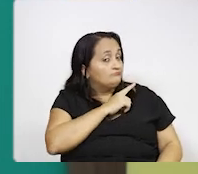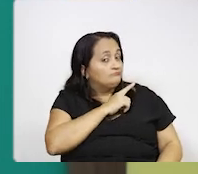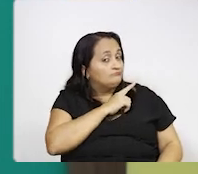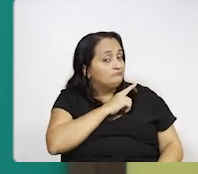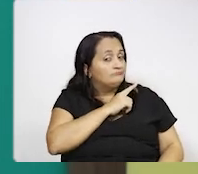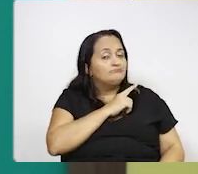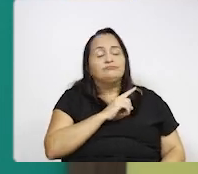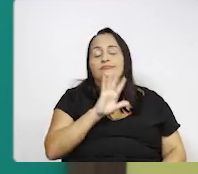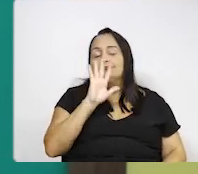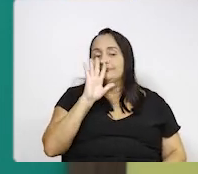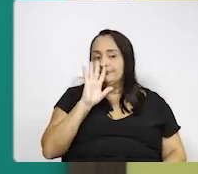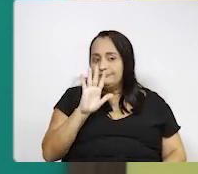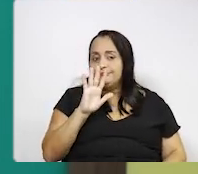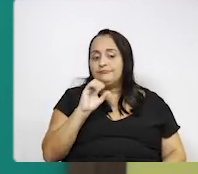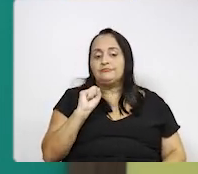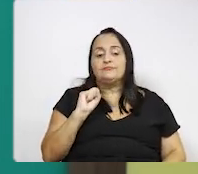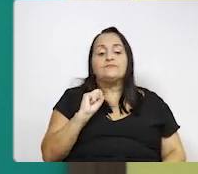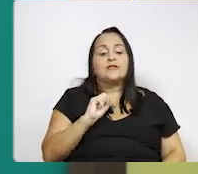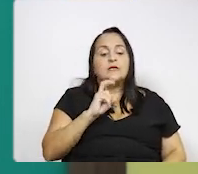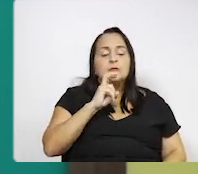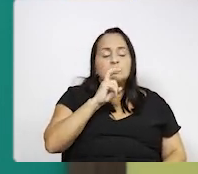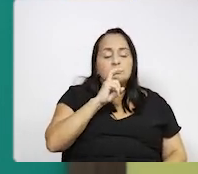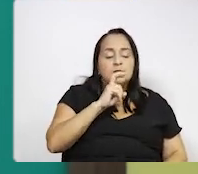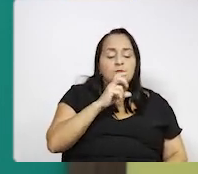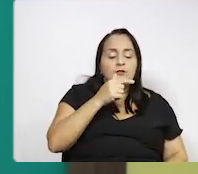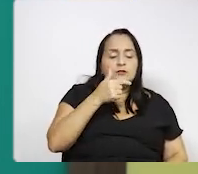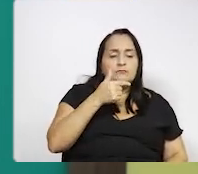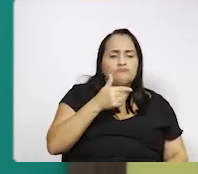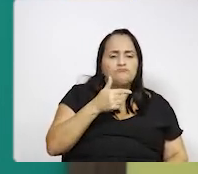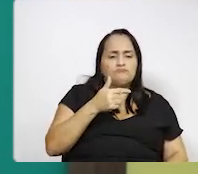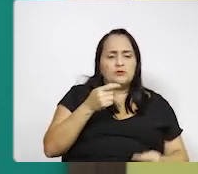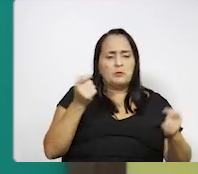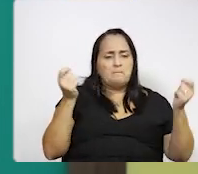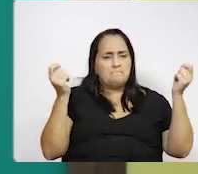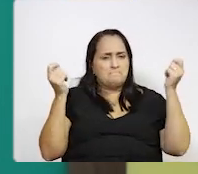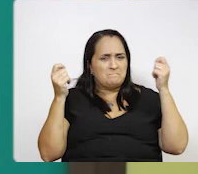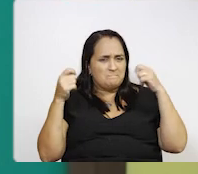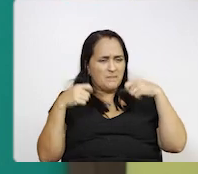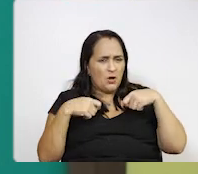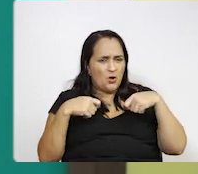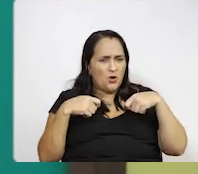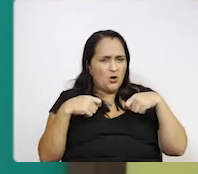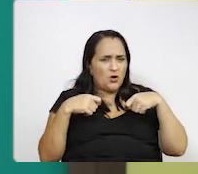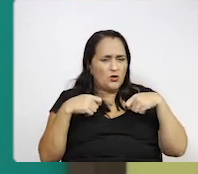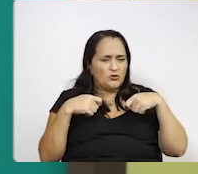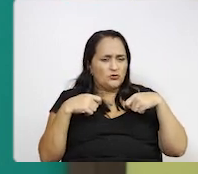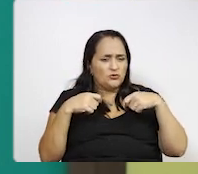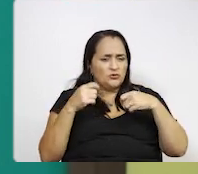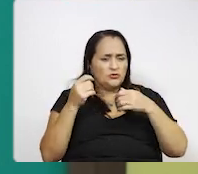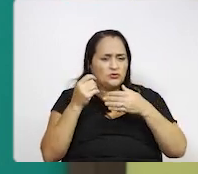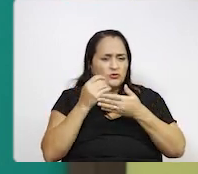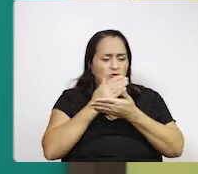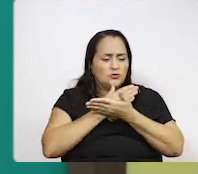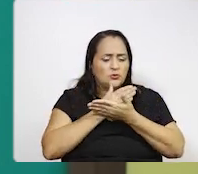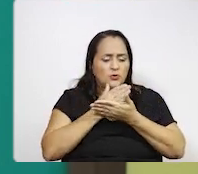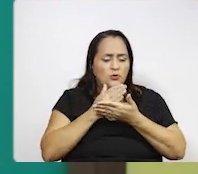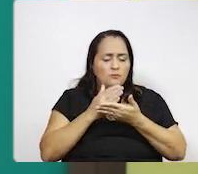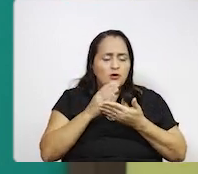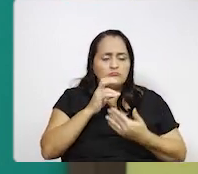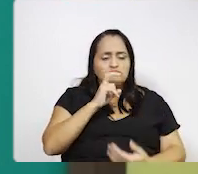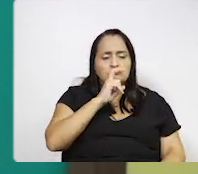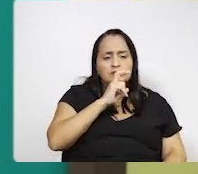então em partes. 52, eu posso começar e devo, né, começar com